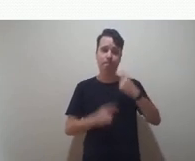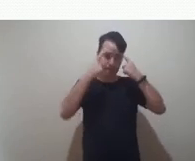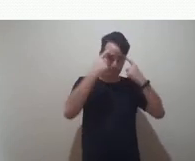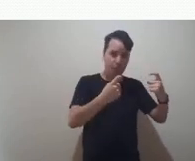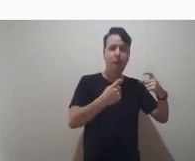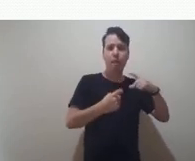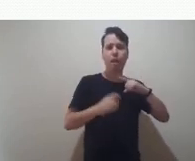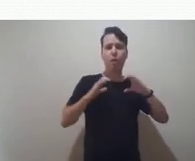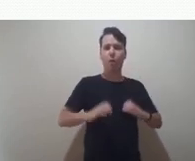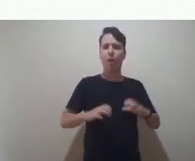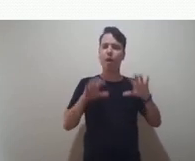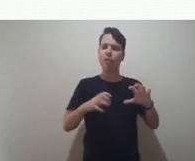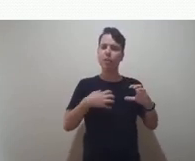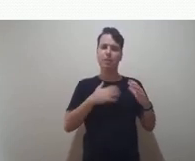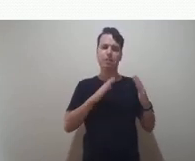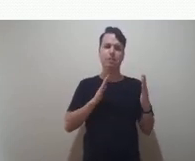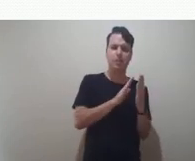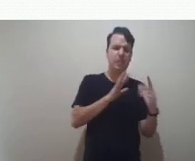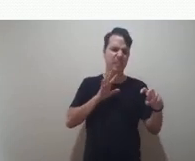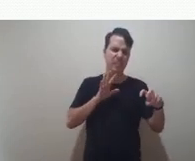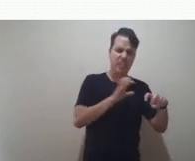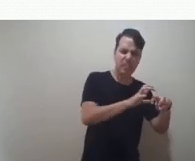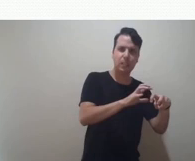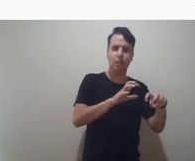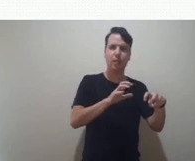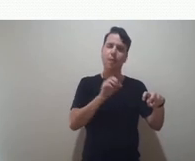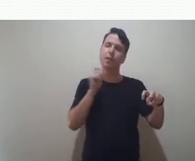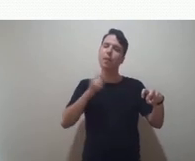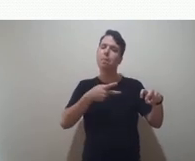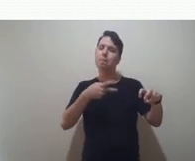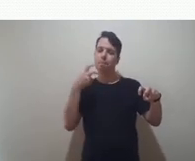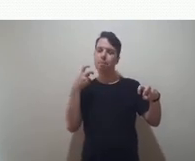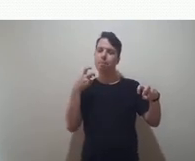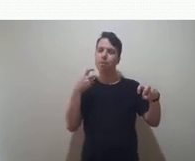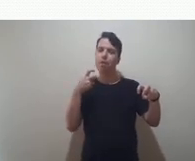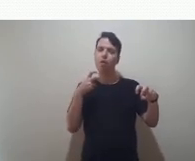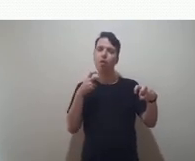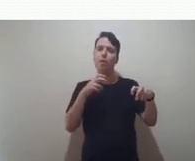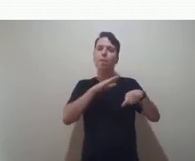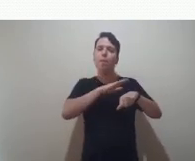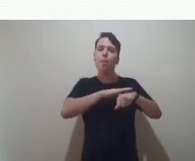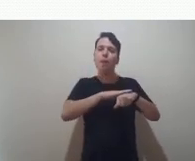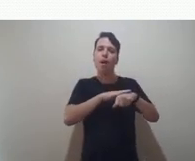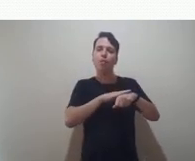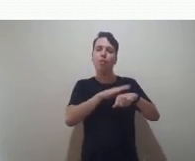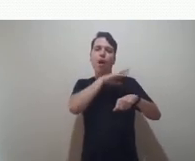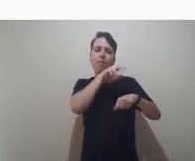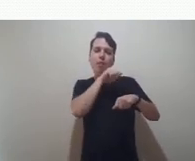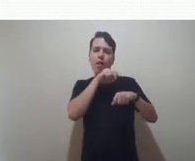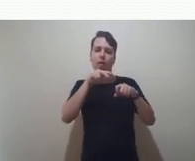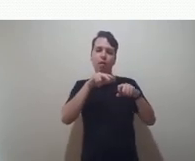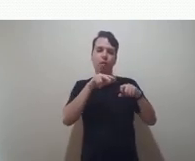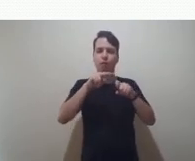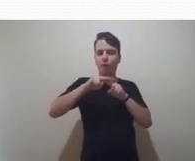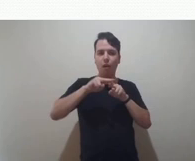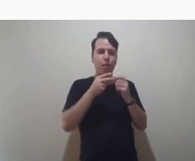agressores, eles muitas vezes têm esse comportamento violento ou intimidador, que pode também ser percebido